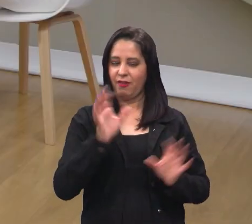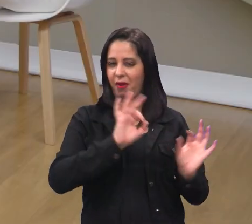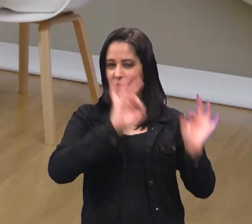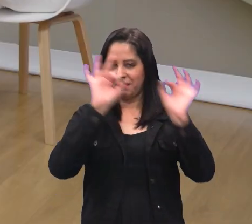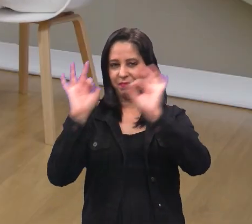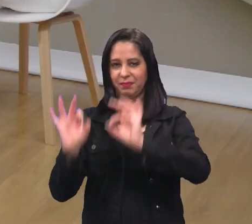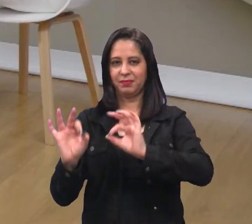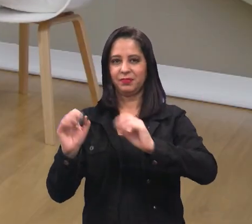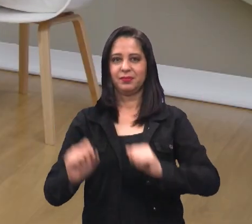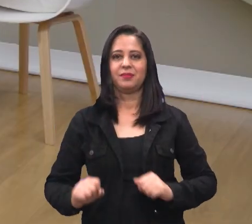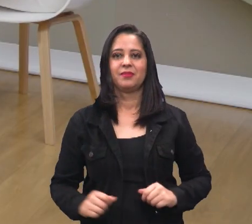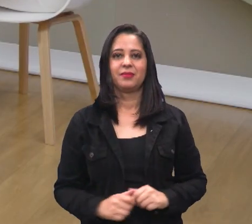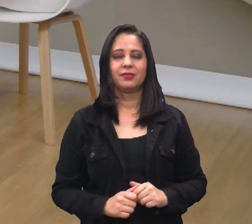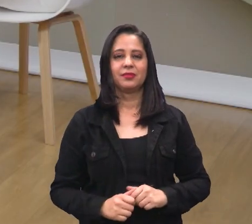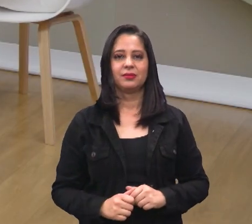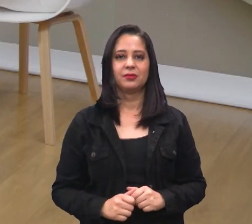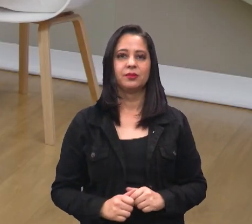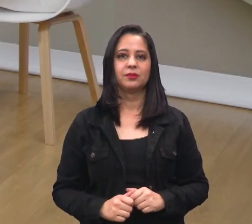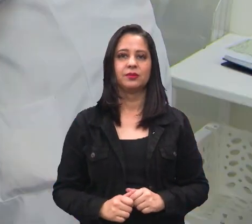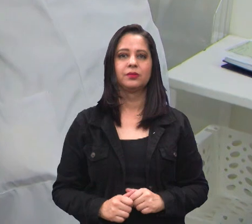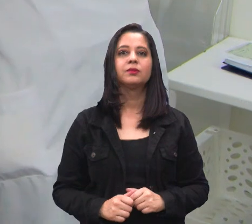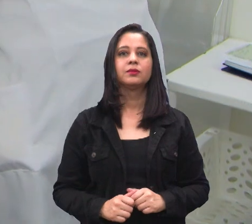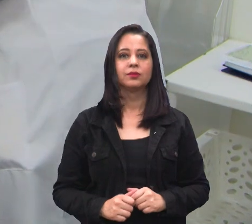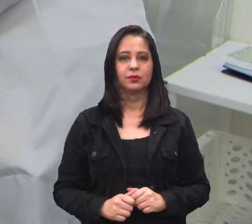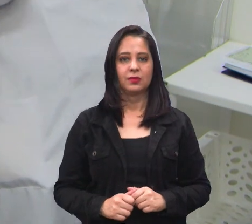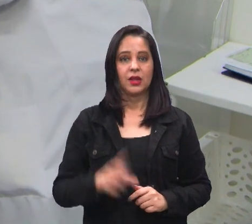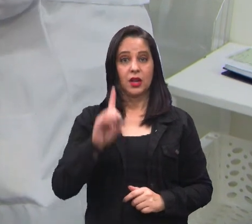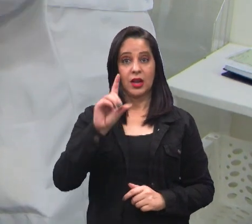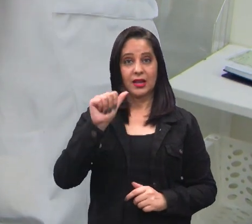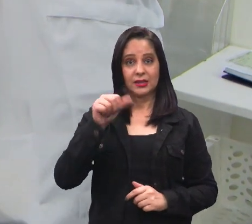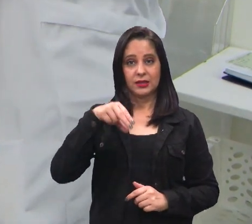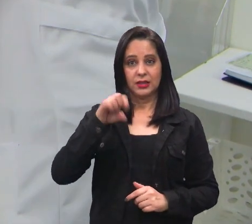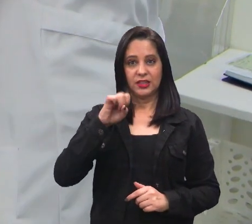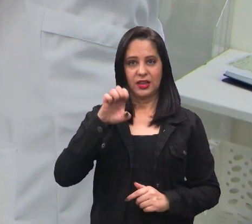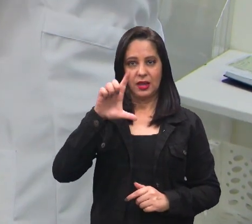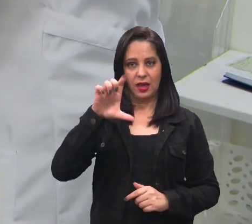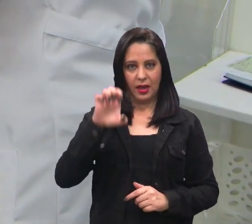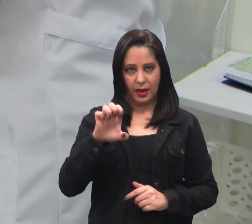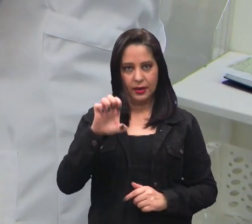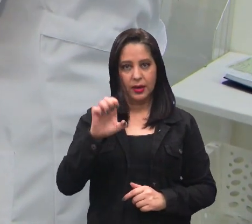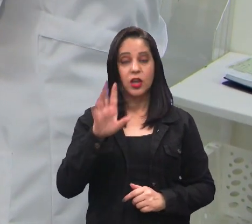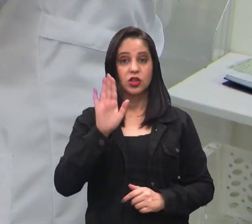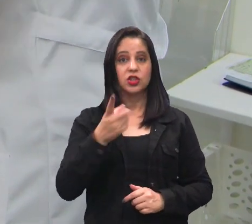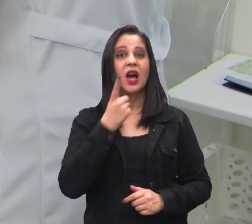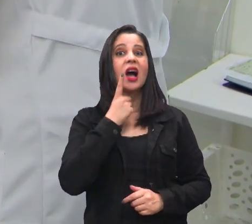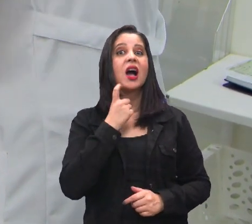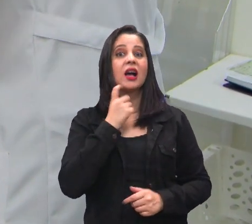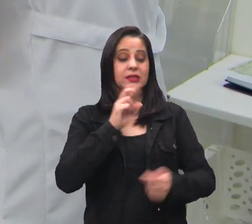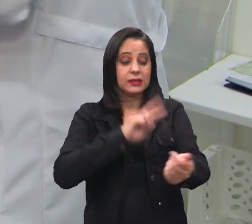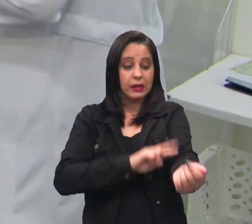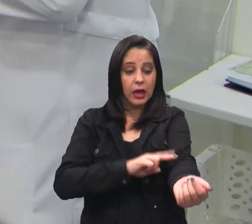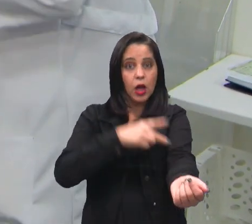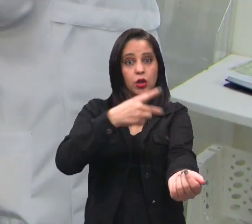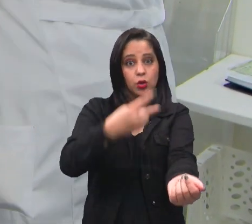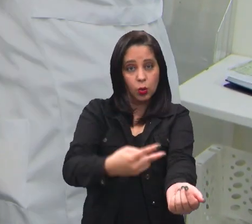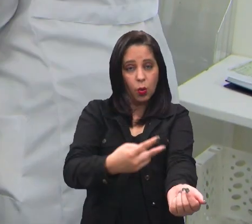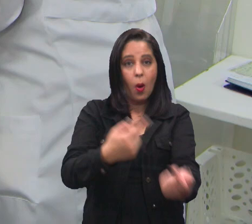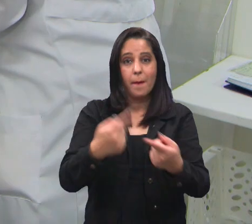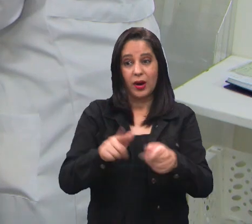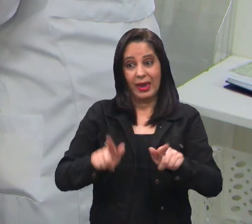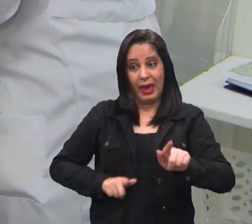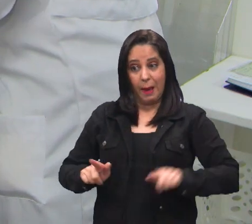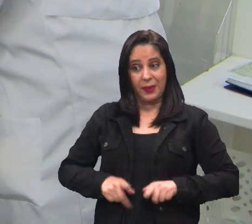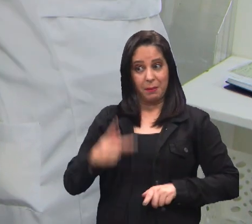conferir? A Daniele doou sangue pela primeira vez por conta da prima, que tratava uma doença